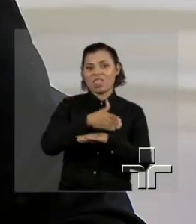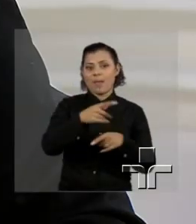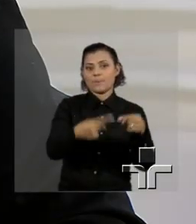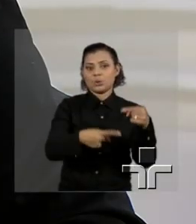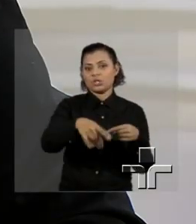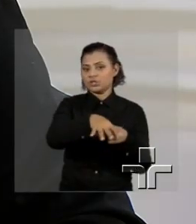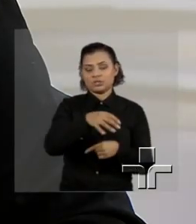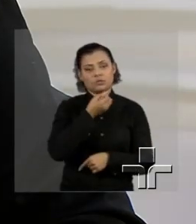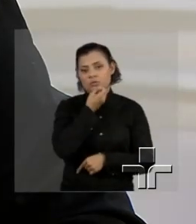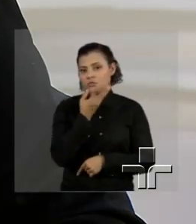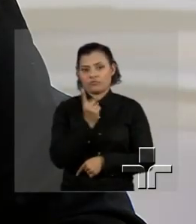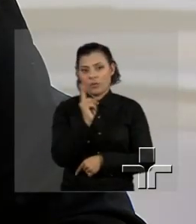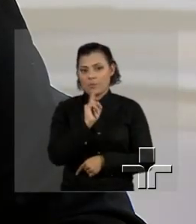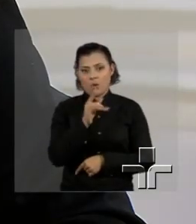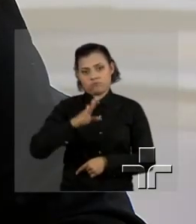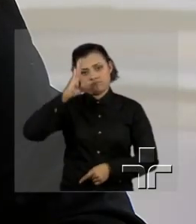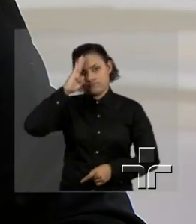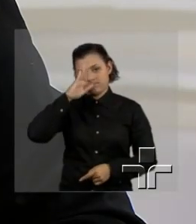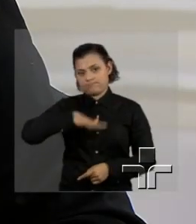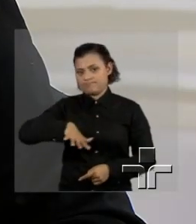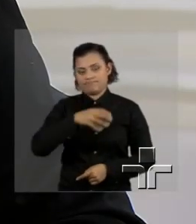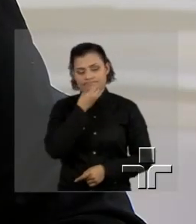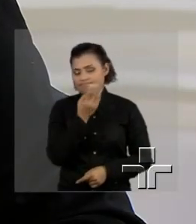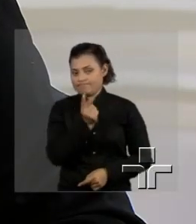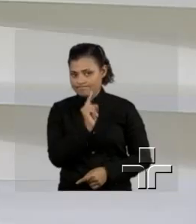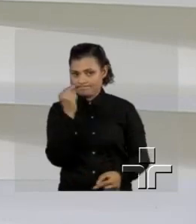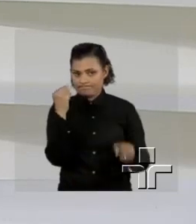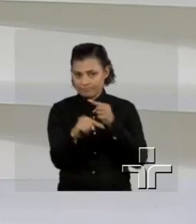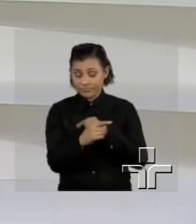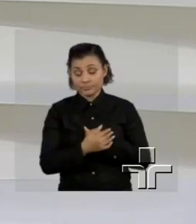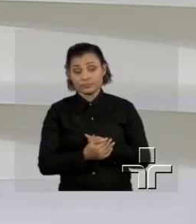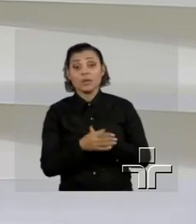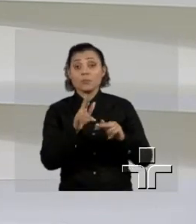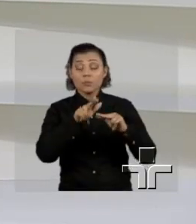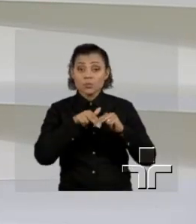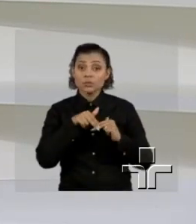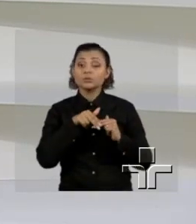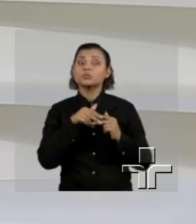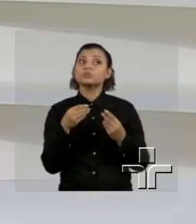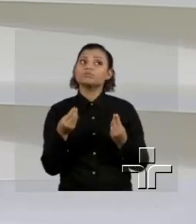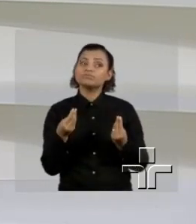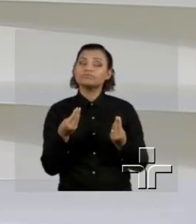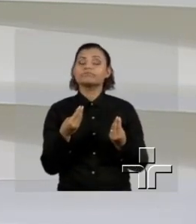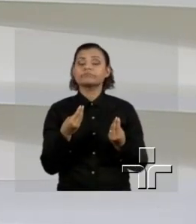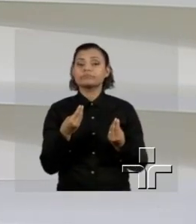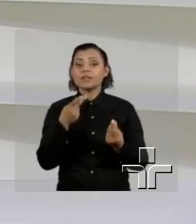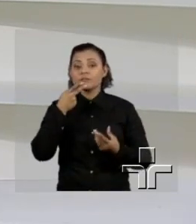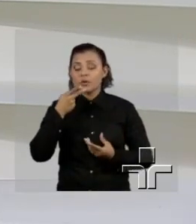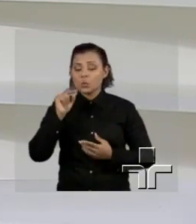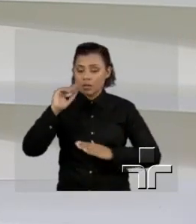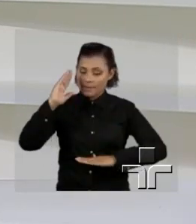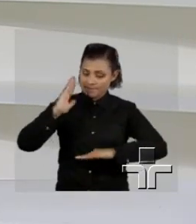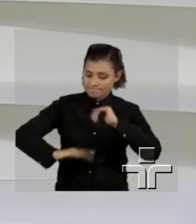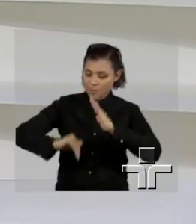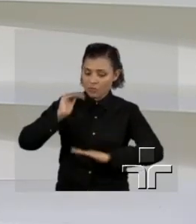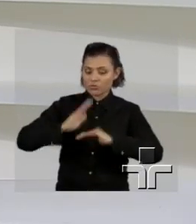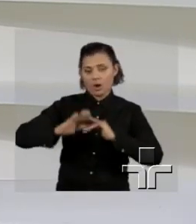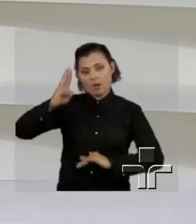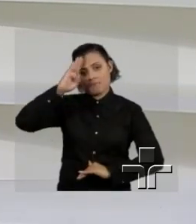Né? O senhor não nomearia o seu filho para ser embaixador em Washington? Não, nessas circunstâncias não. Talvez se ele